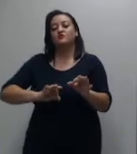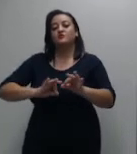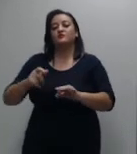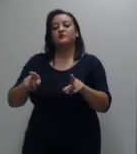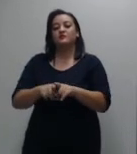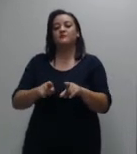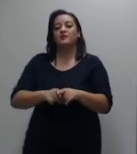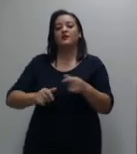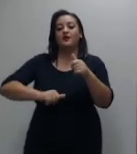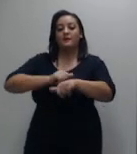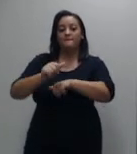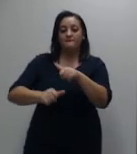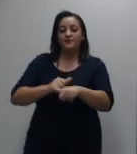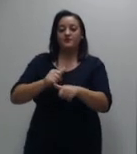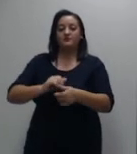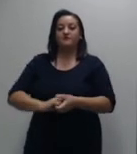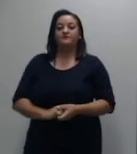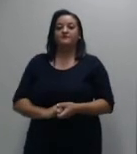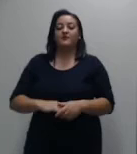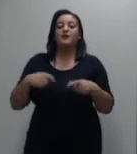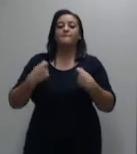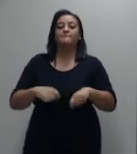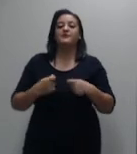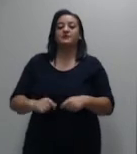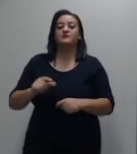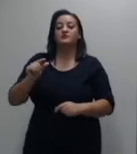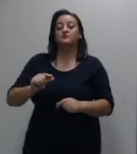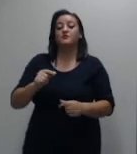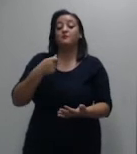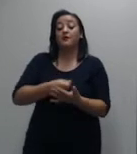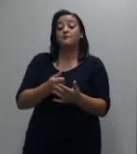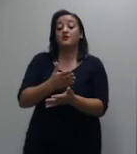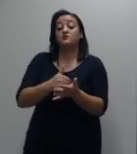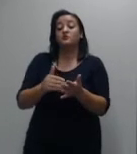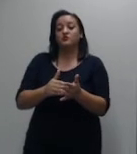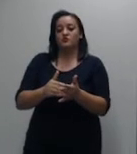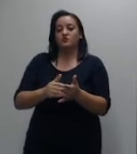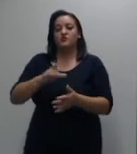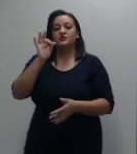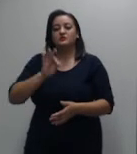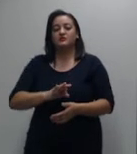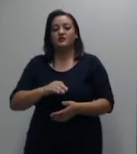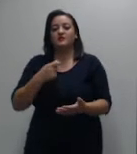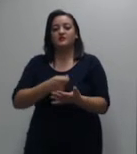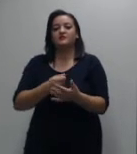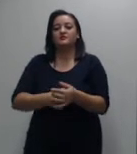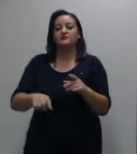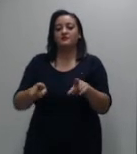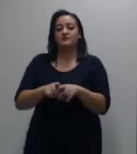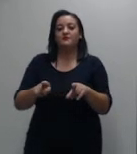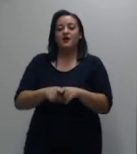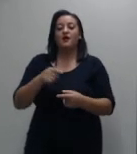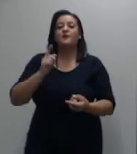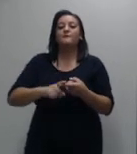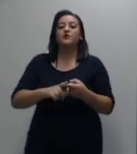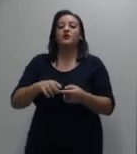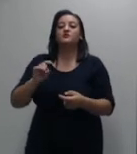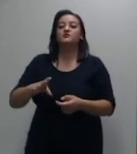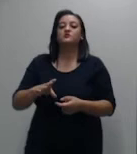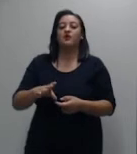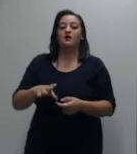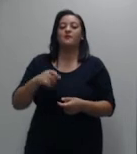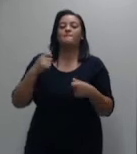interlocutórias emergentes carece de mim mas 23 certeza e exigibilidade mesmo Porque somente pode ser